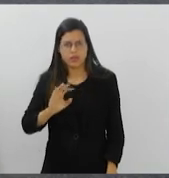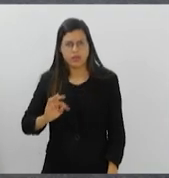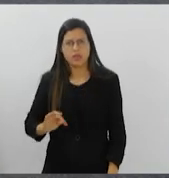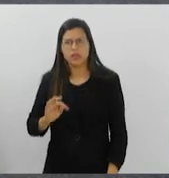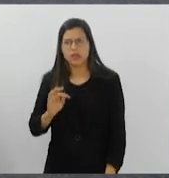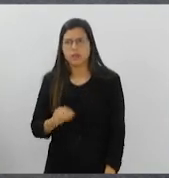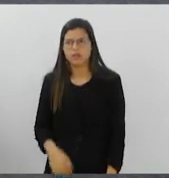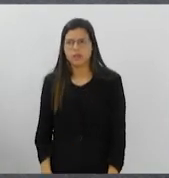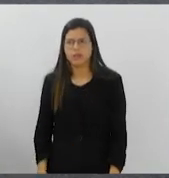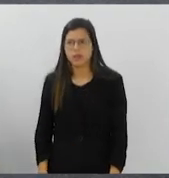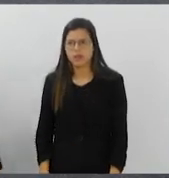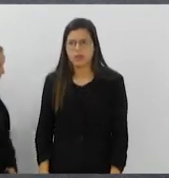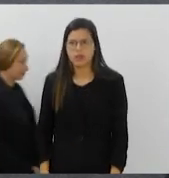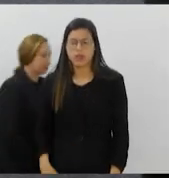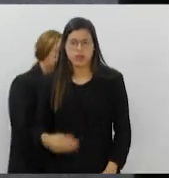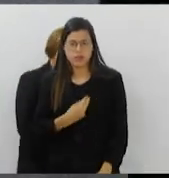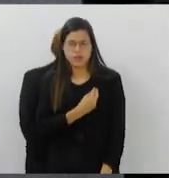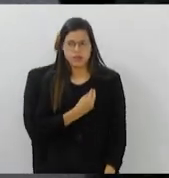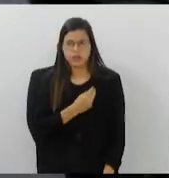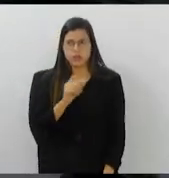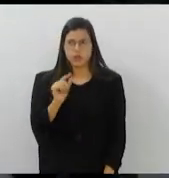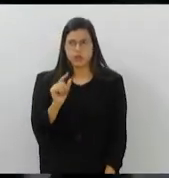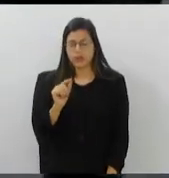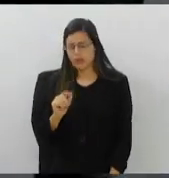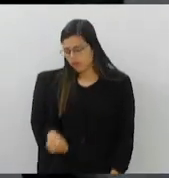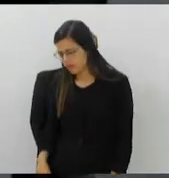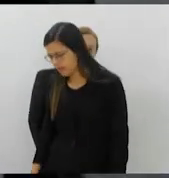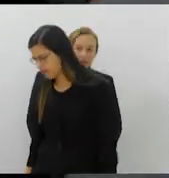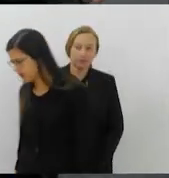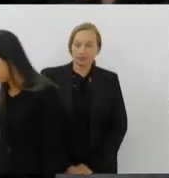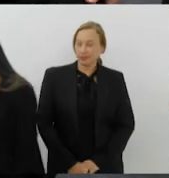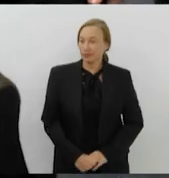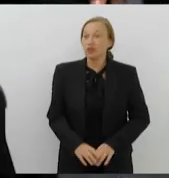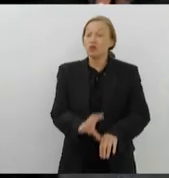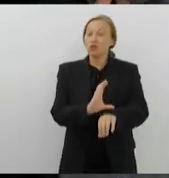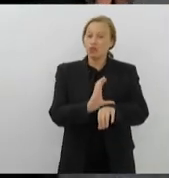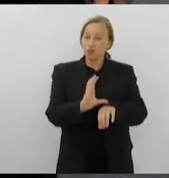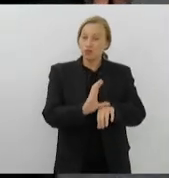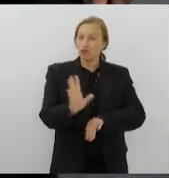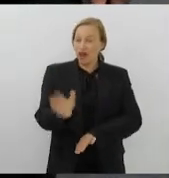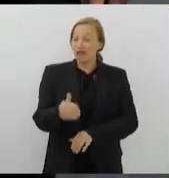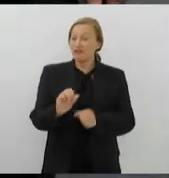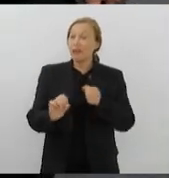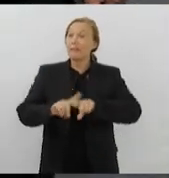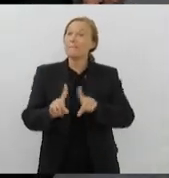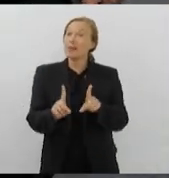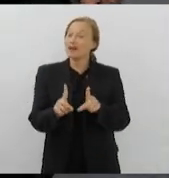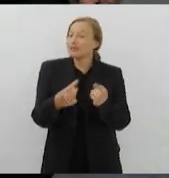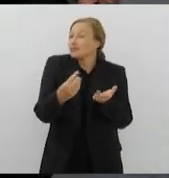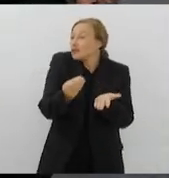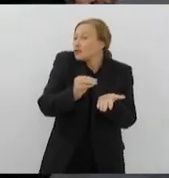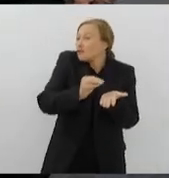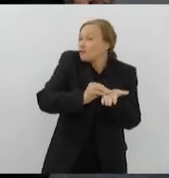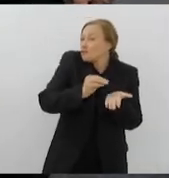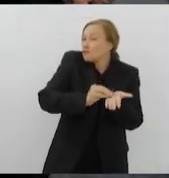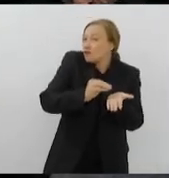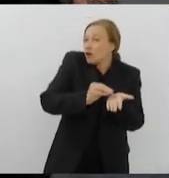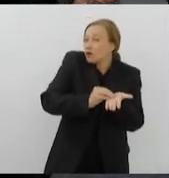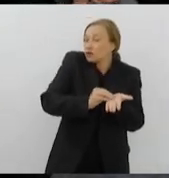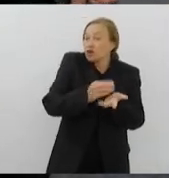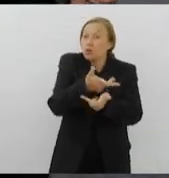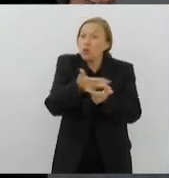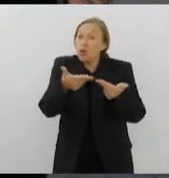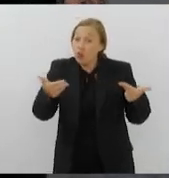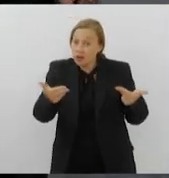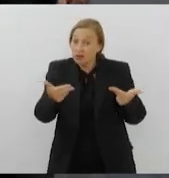presidente. Existe o concurso realizado, mas tem pendências das questões de história que essas pessoas não podem